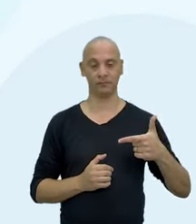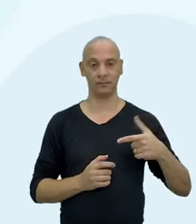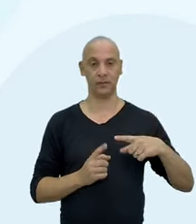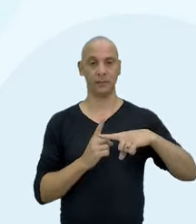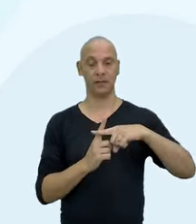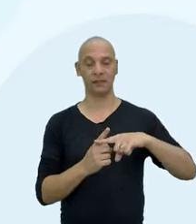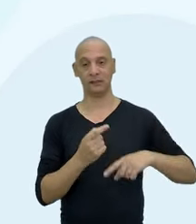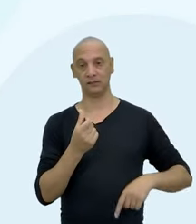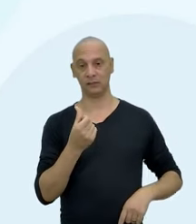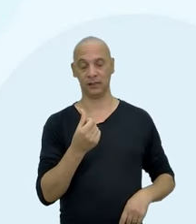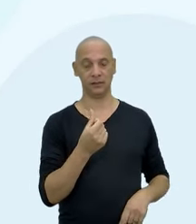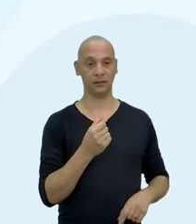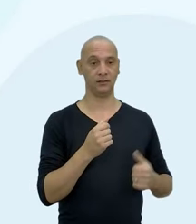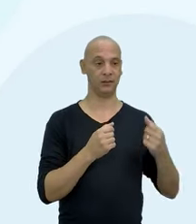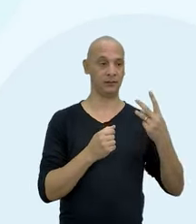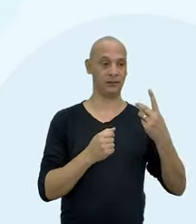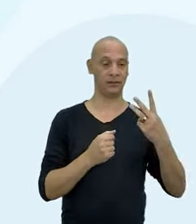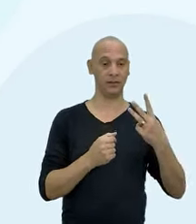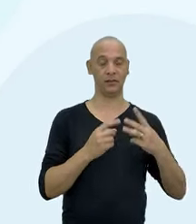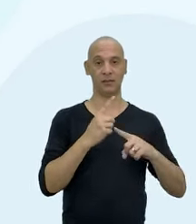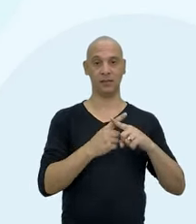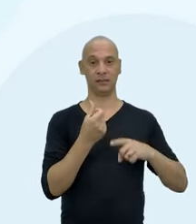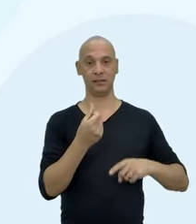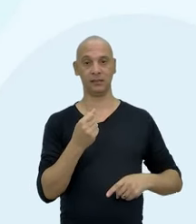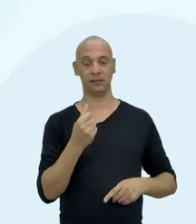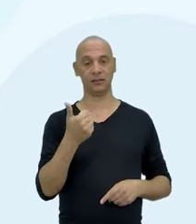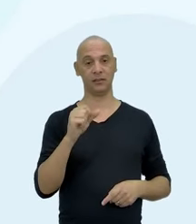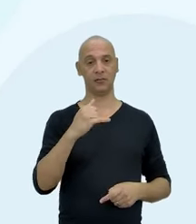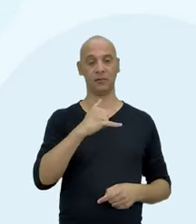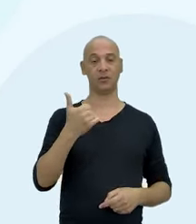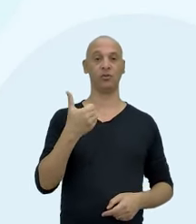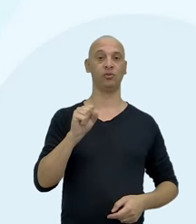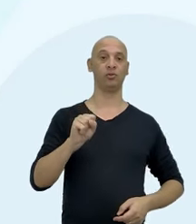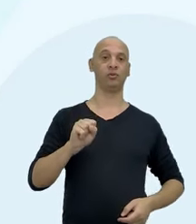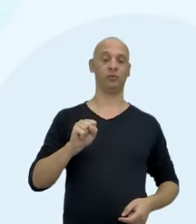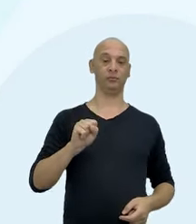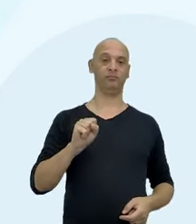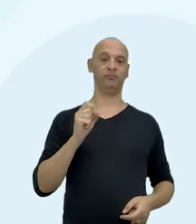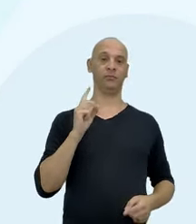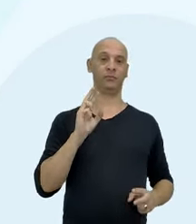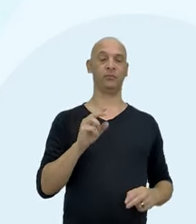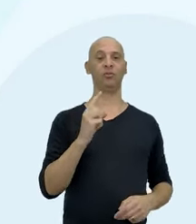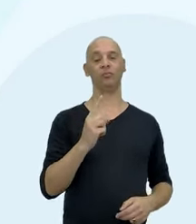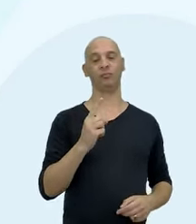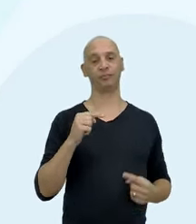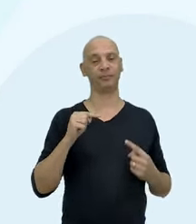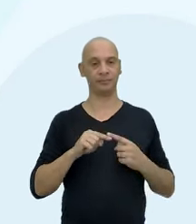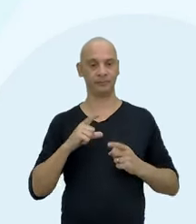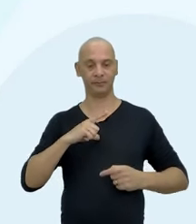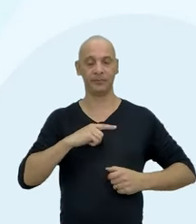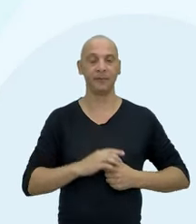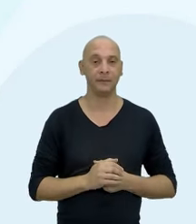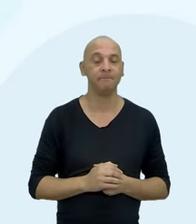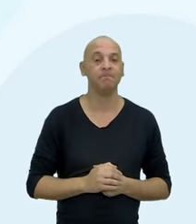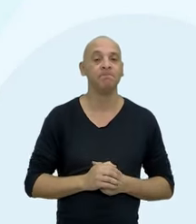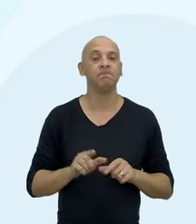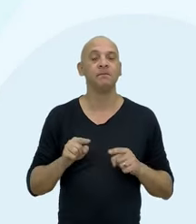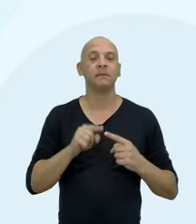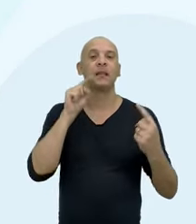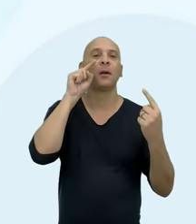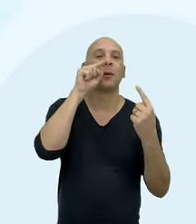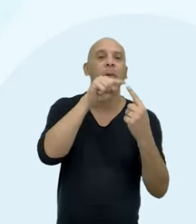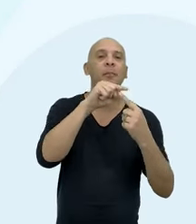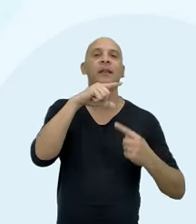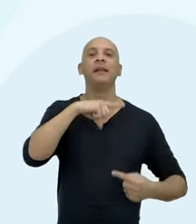mas 6 ano 19 - 1 18 que a mesma área que nós calculamos agora essa